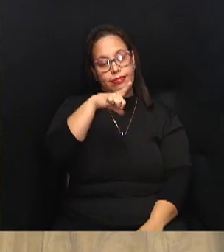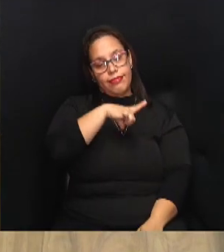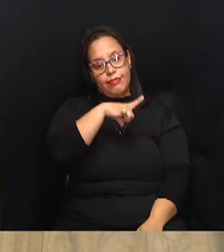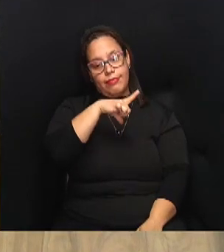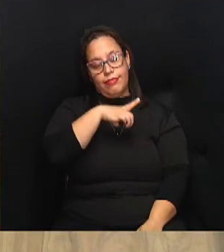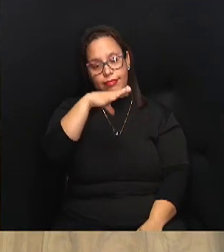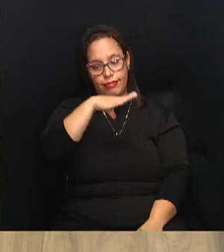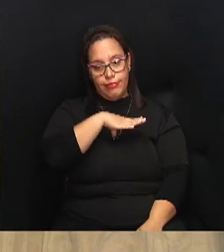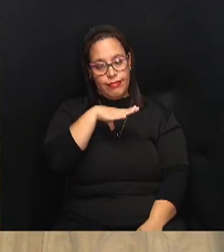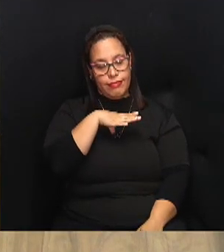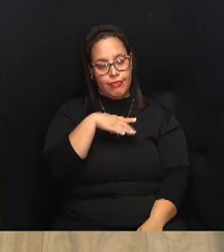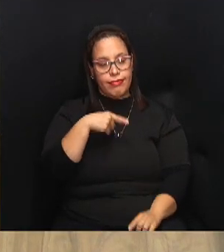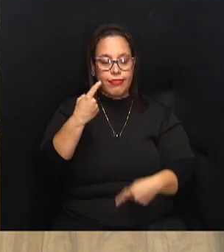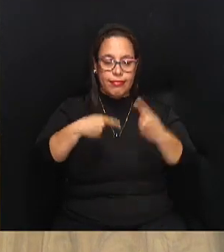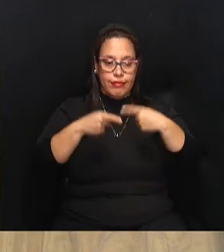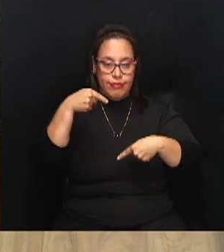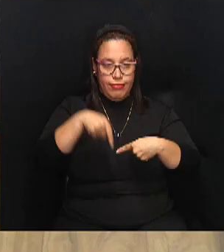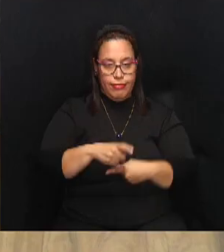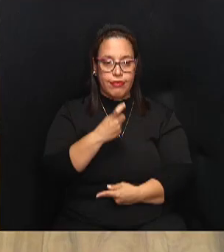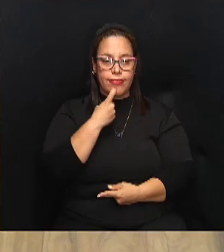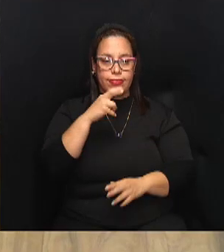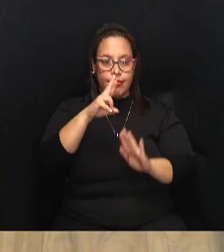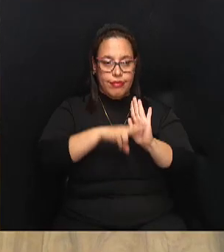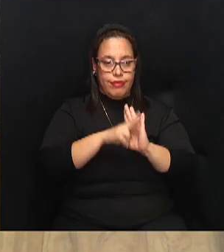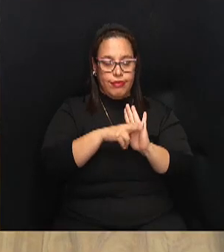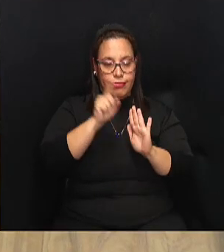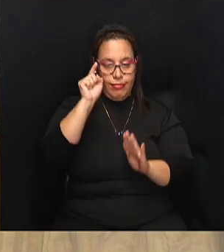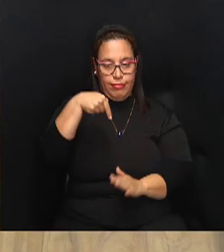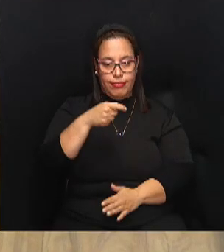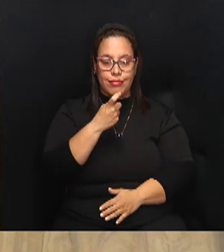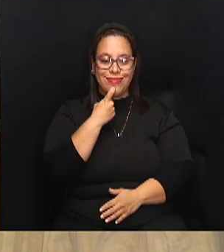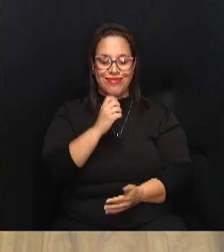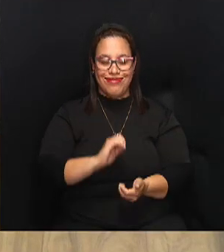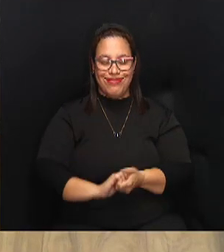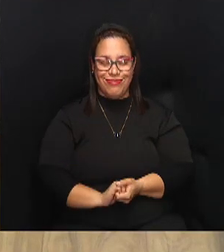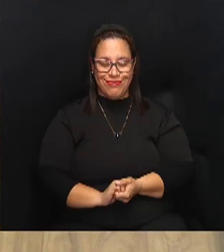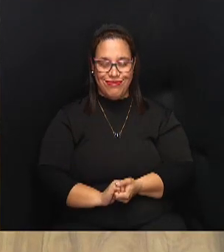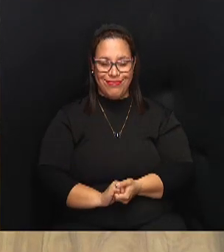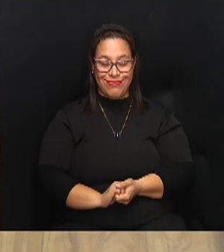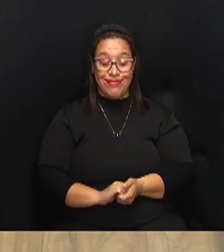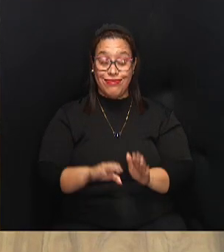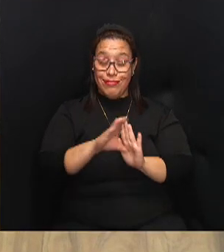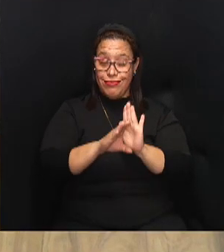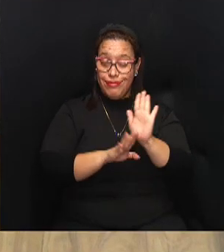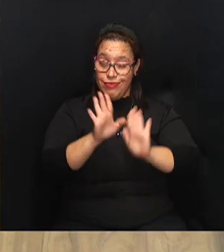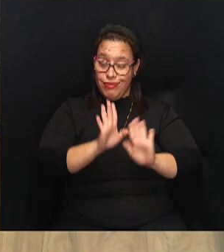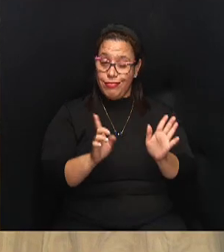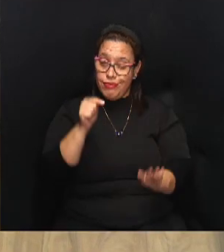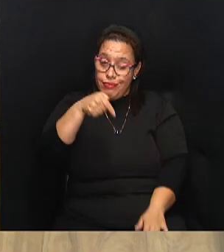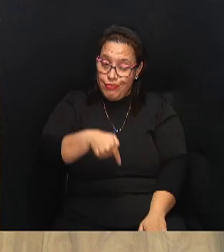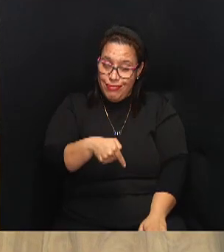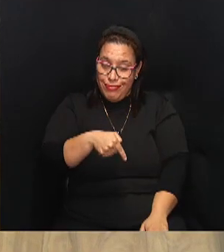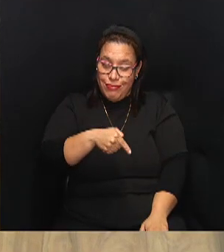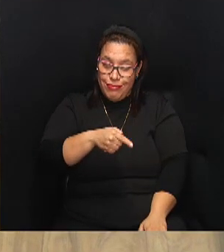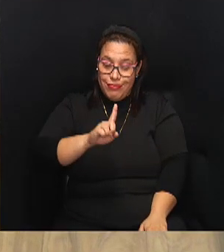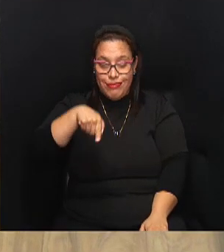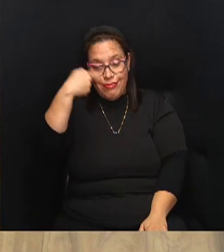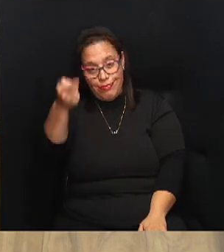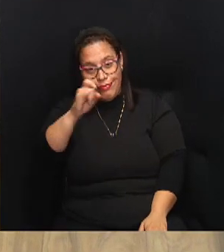municípios e que está sendo debatida essa regularização aqui na cidade de Campinas. O programa Questão de Ordem fica por aqui.